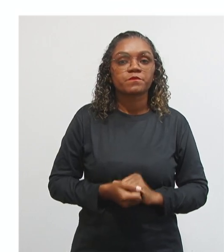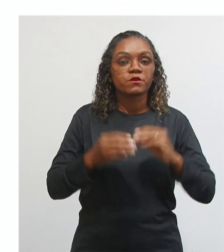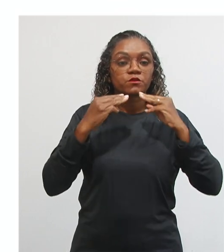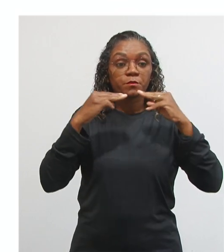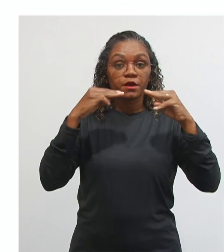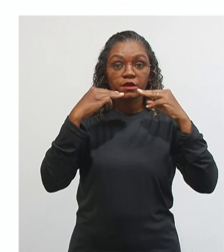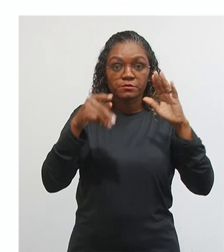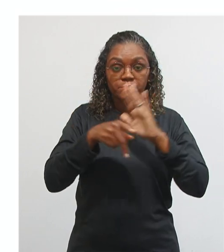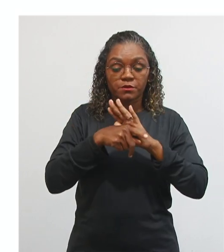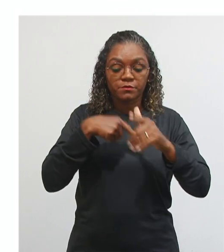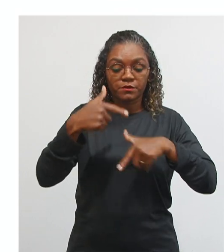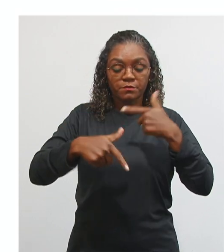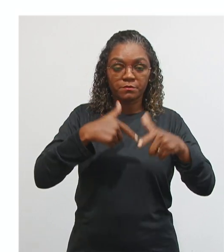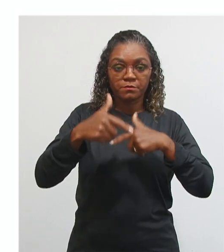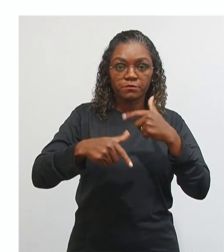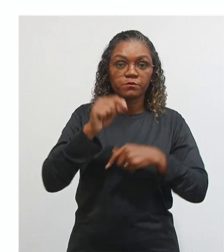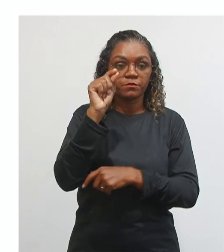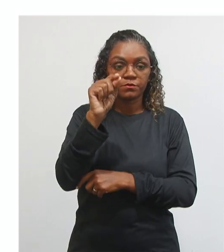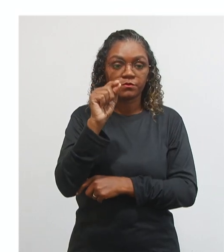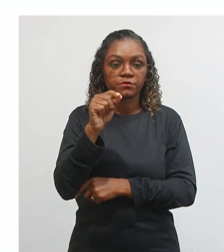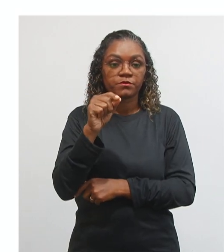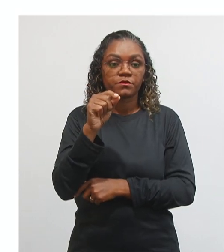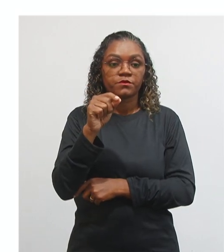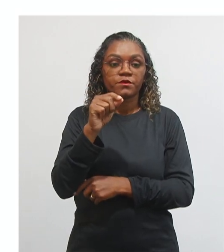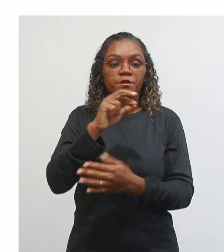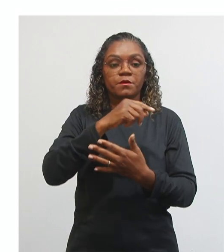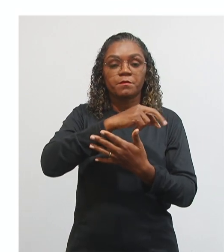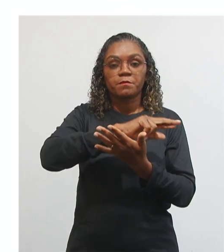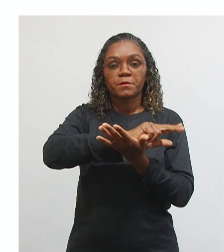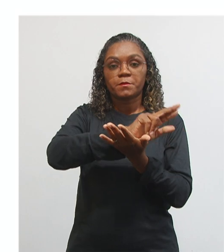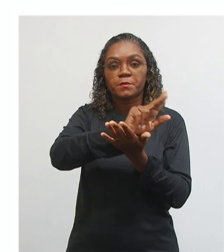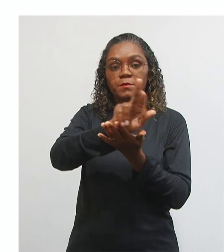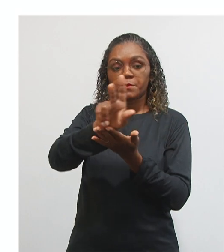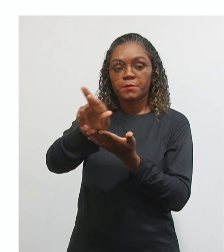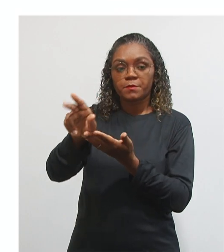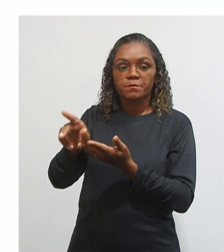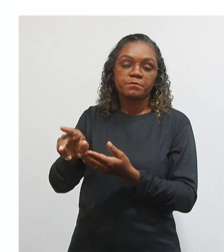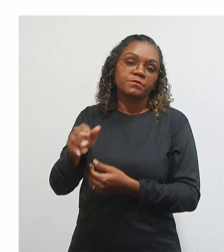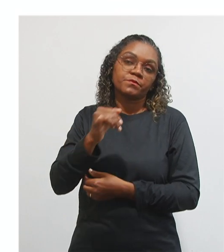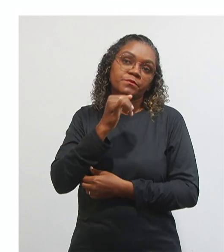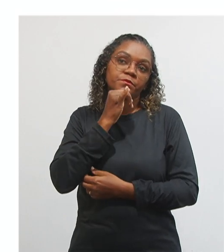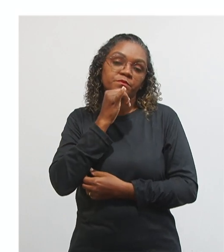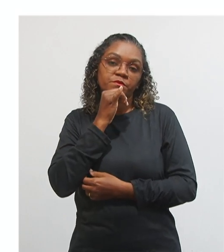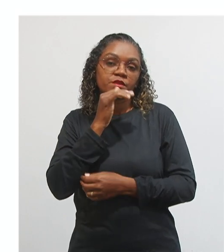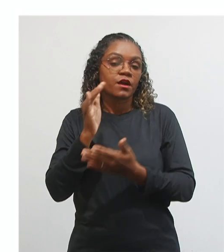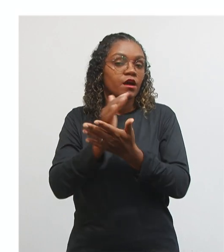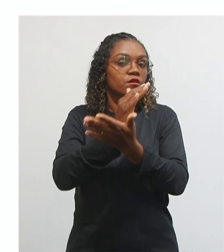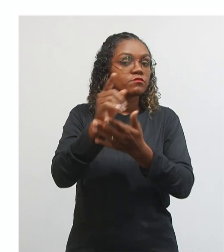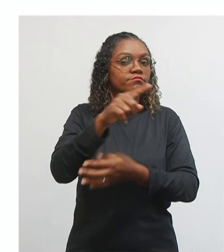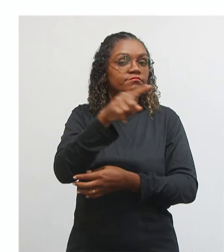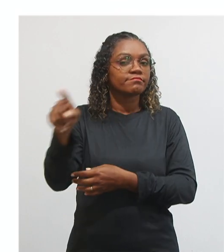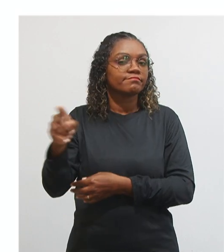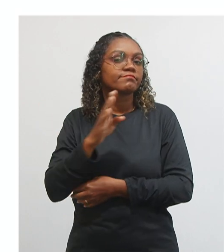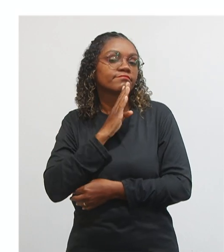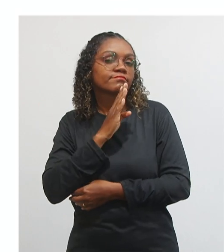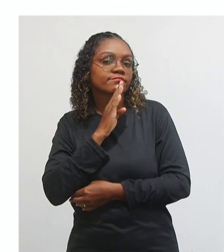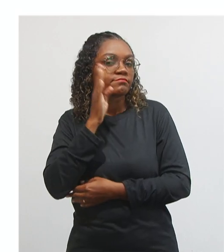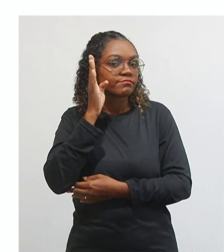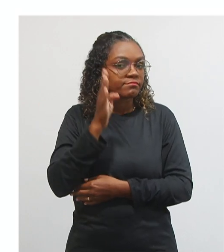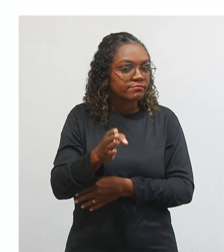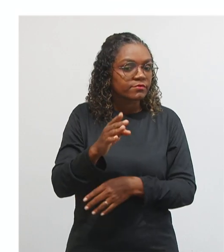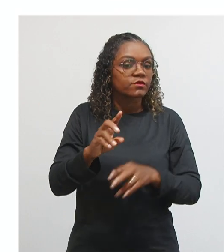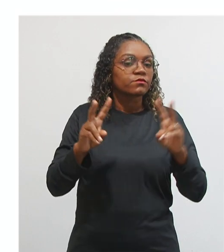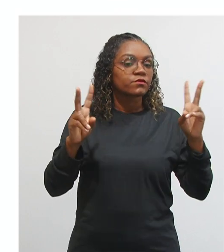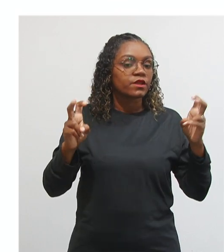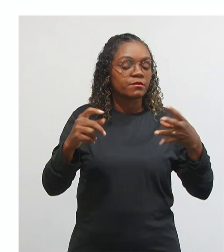de serviços, né? É um mix de marketing, que pode ser que muitos de vocês já conheçam, né? Ele é conhecido